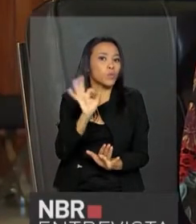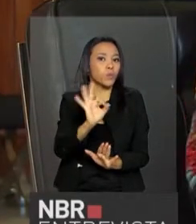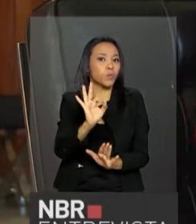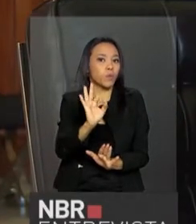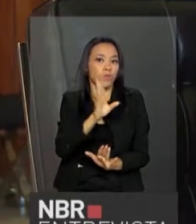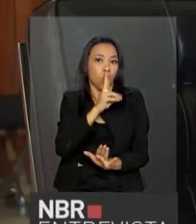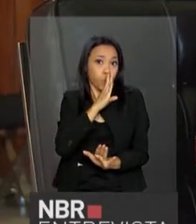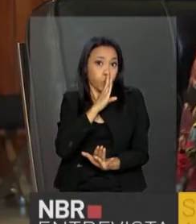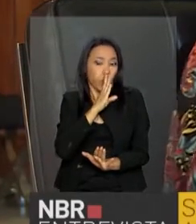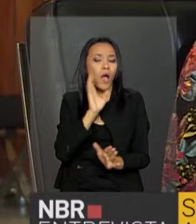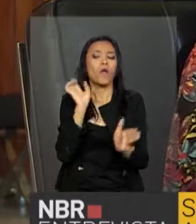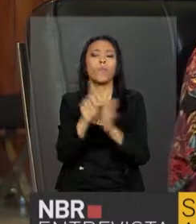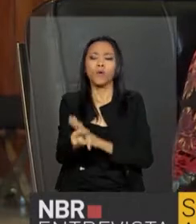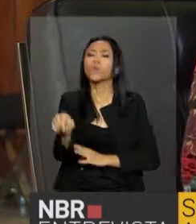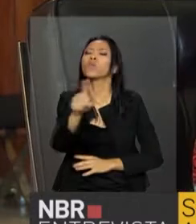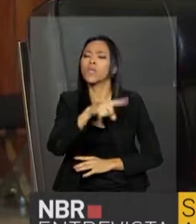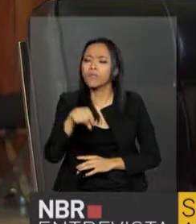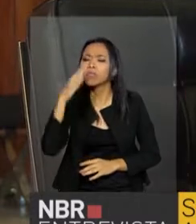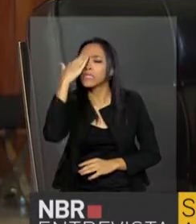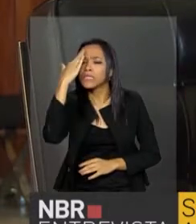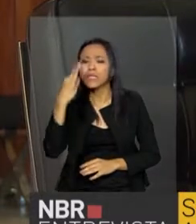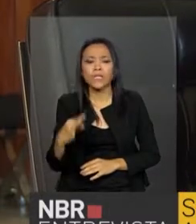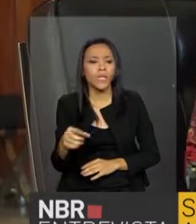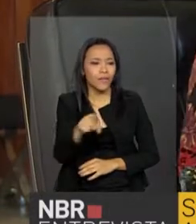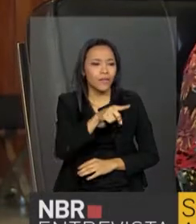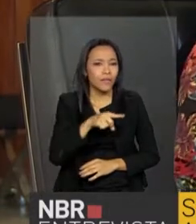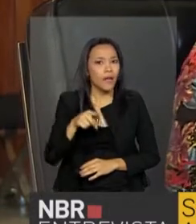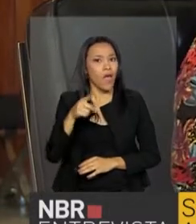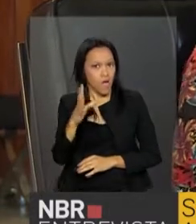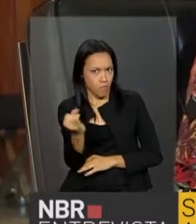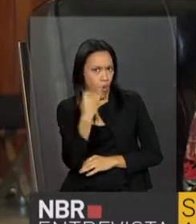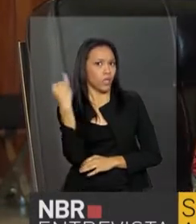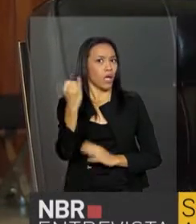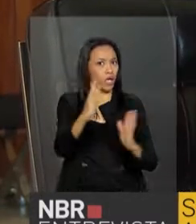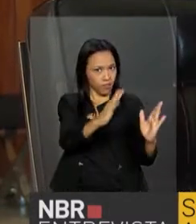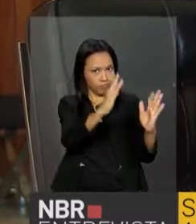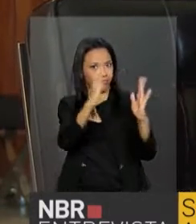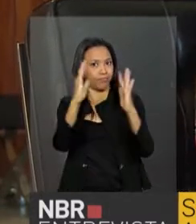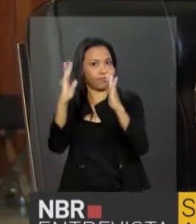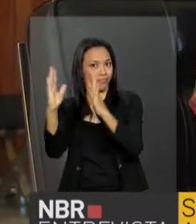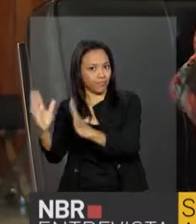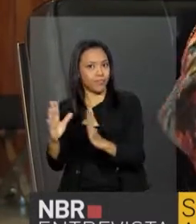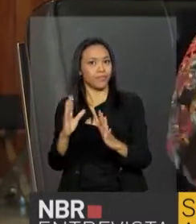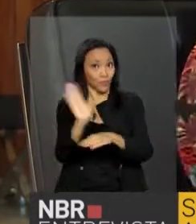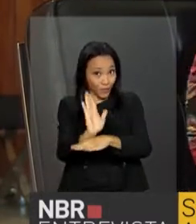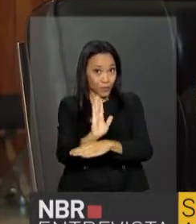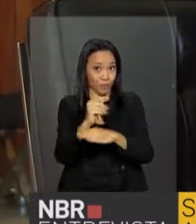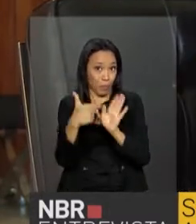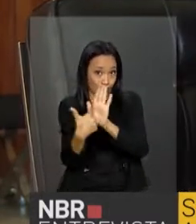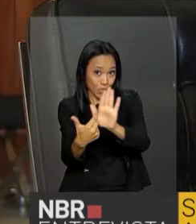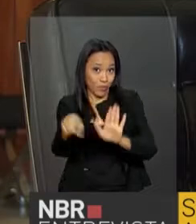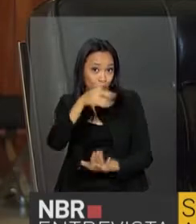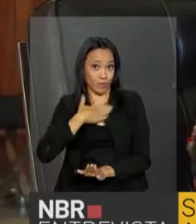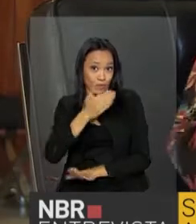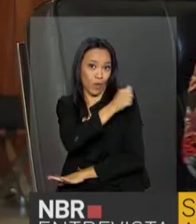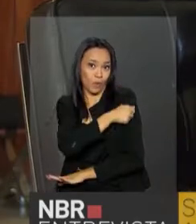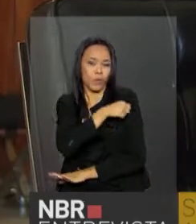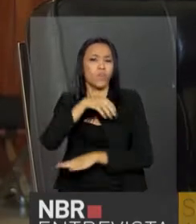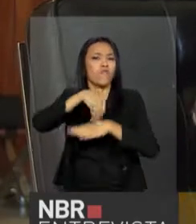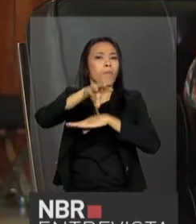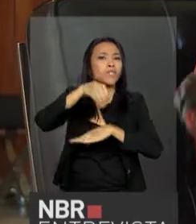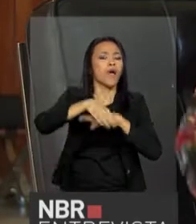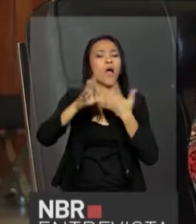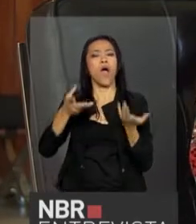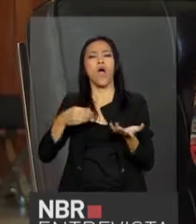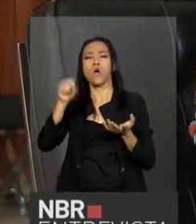E perguntar, o que se passou nessa cena? São cenas muito importantes, né, que vão dar muita informação sobre o